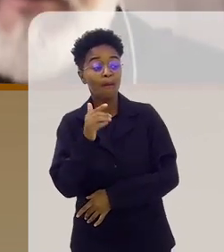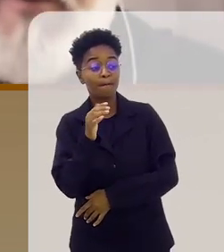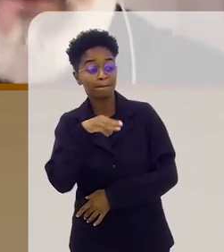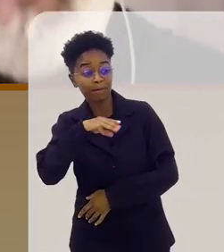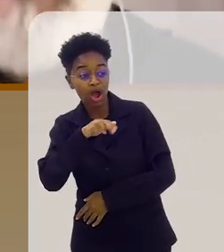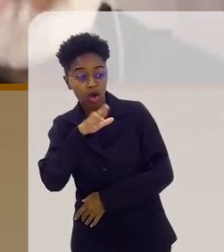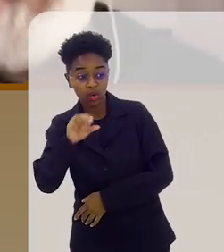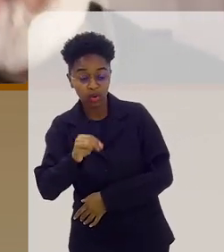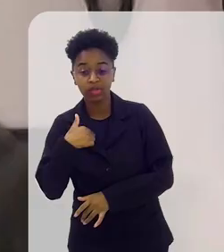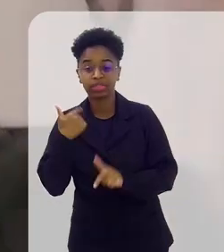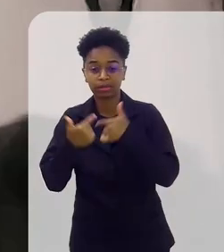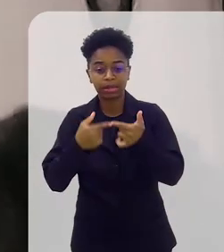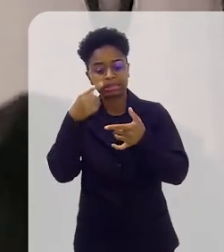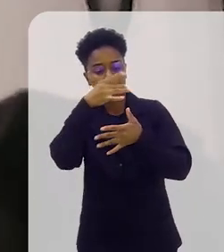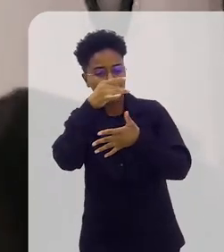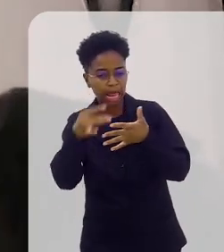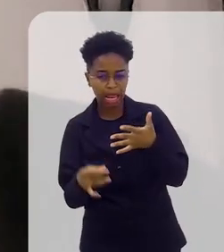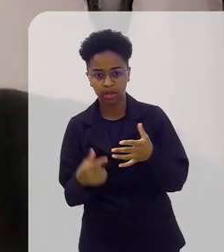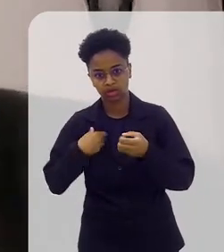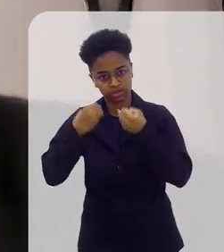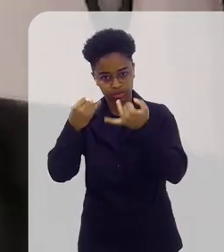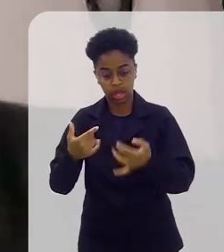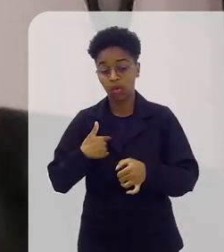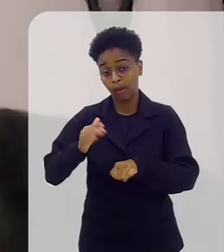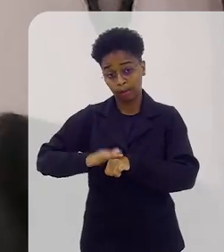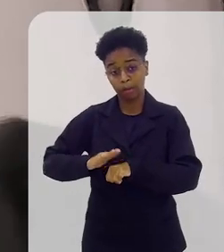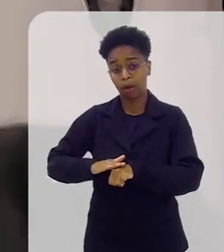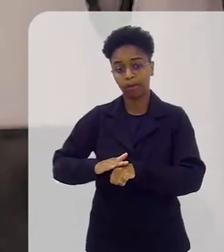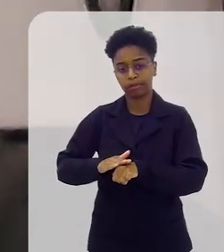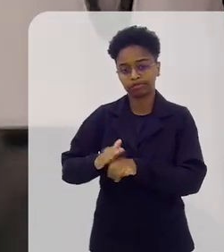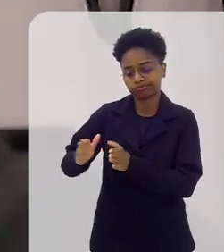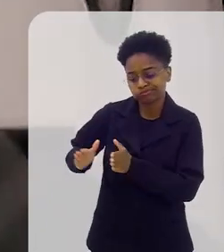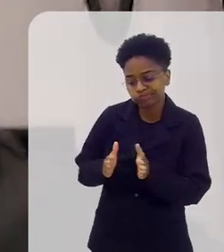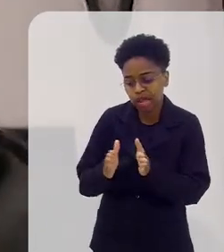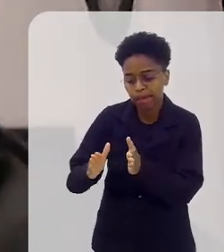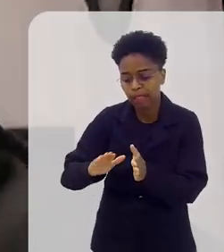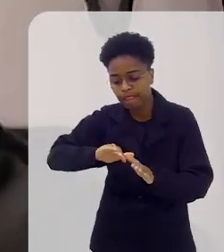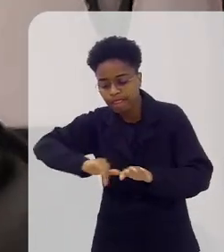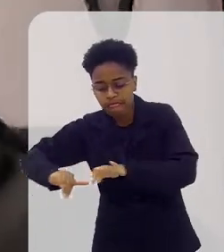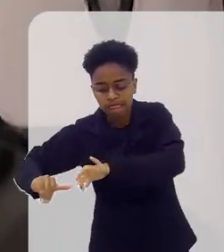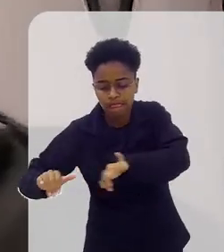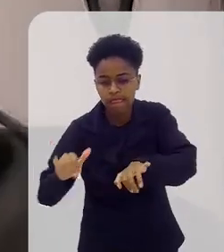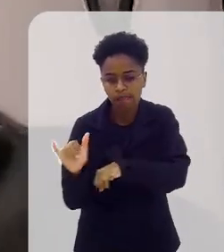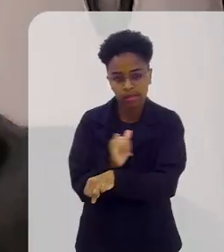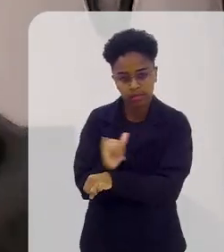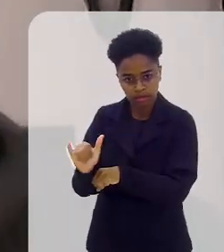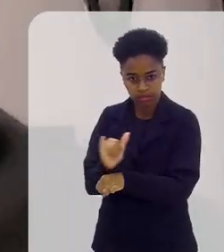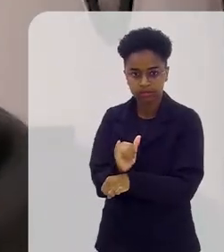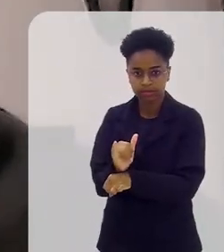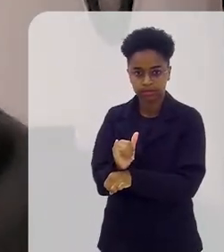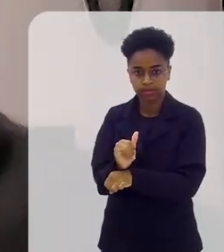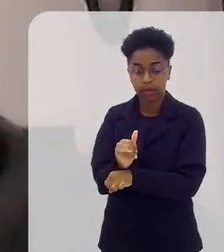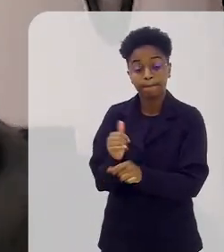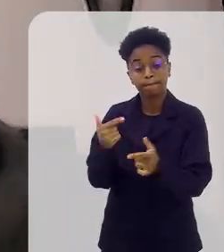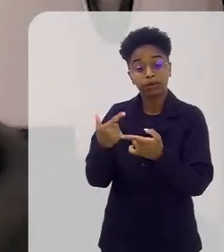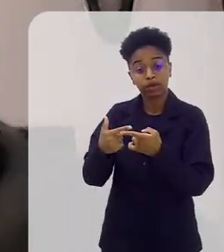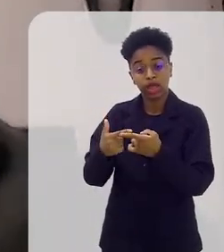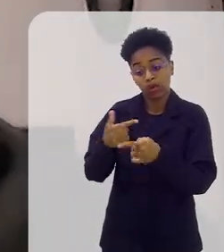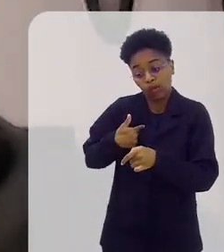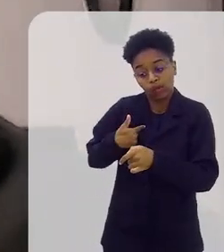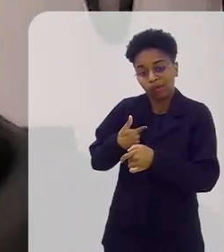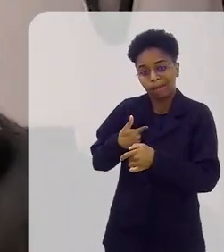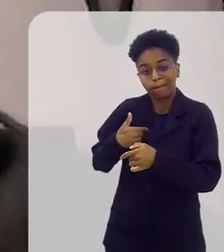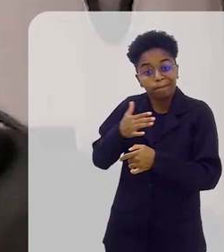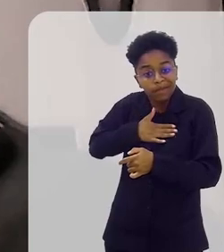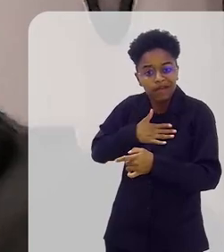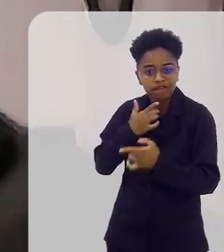Olha, aqui é o Mauro. Estamos aqui com o Mauro Quintal. Eu fui cavando a minha trajetória, né, em termos de mídia,